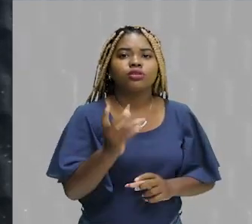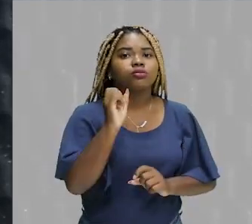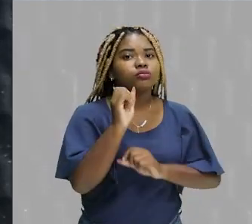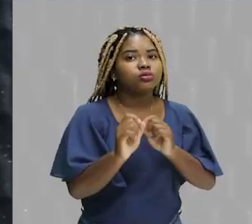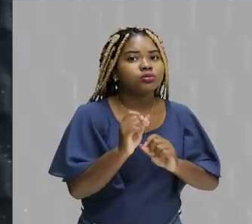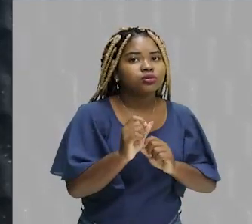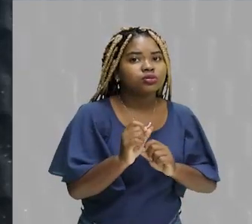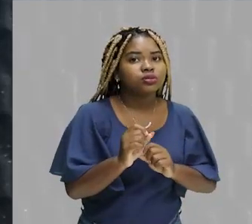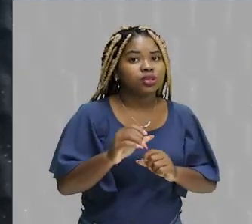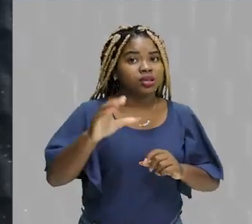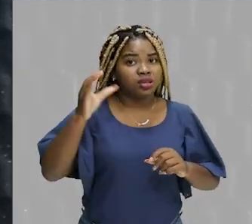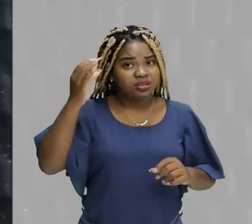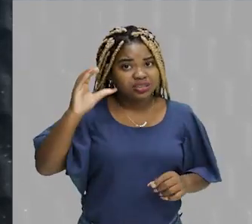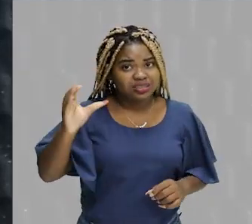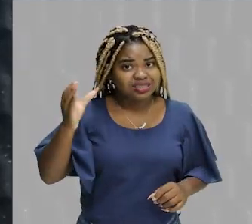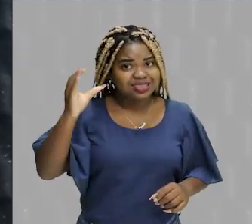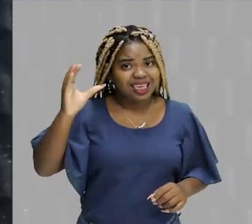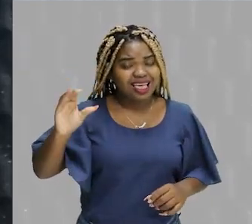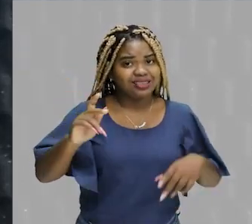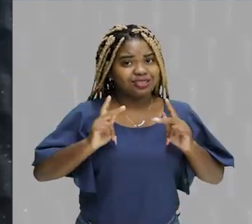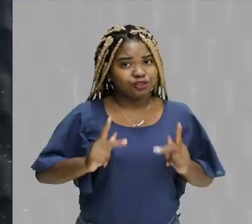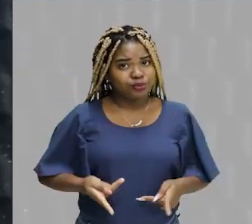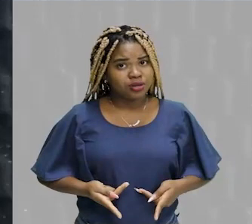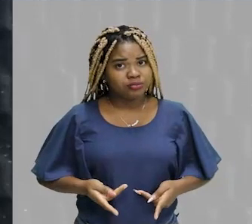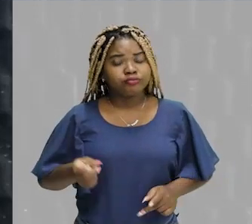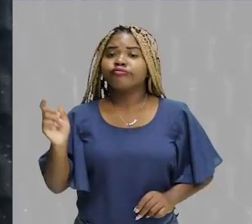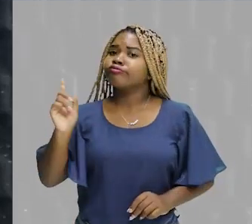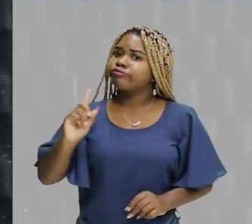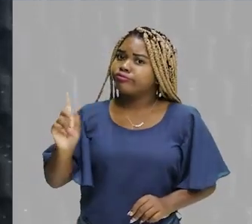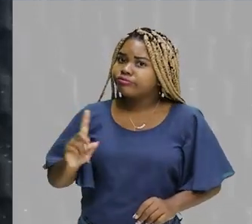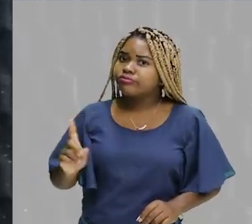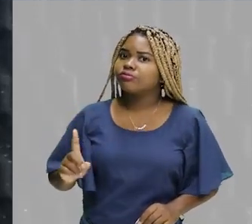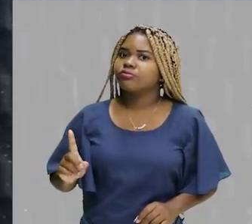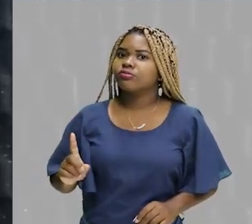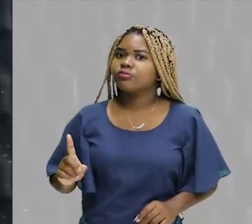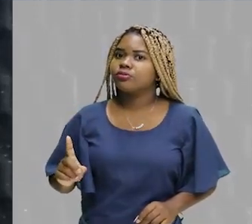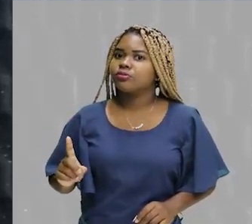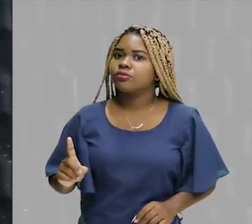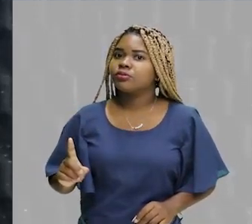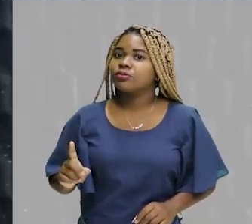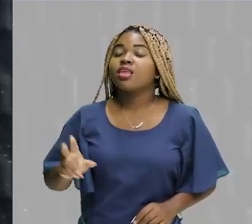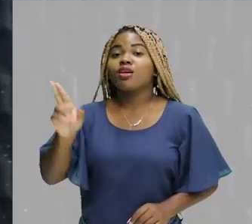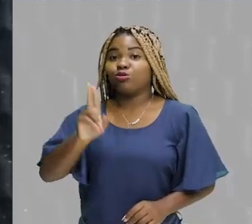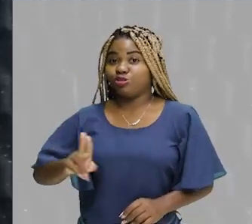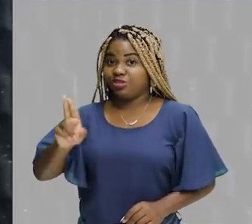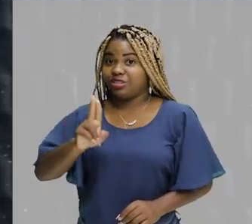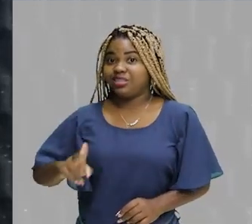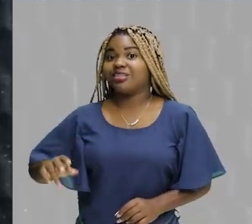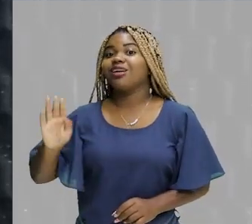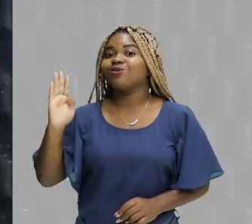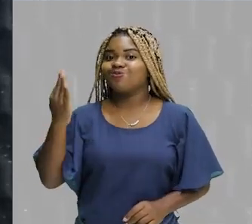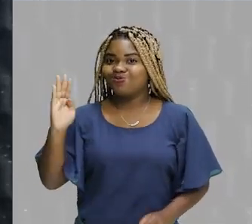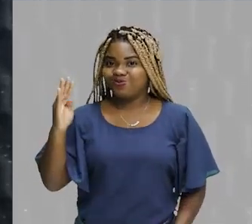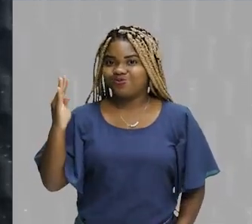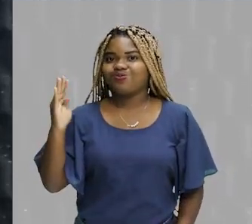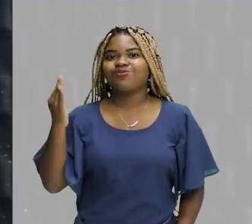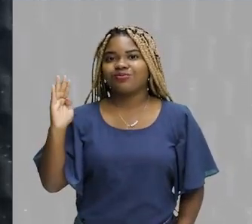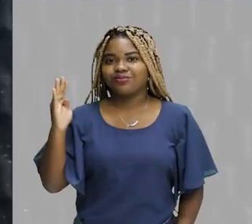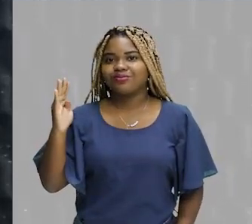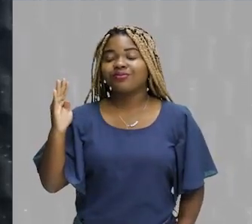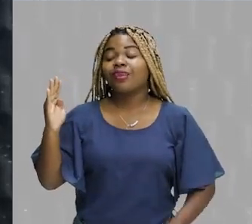das ciências humanas. Originalmente, patologia é utilizada na biologia, certo?